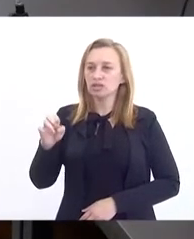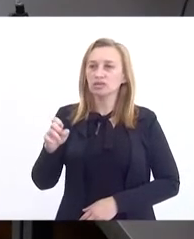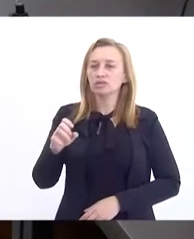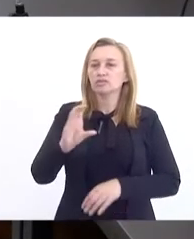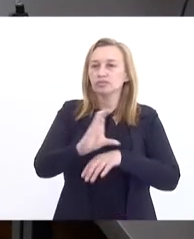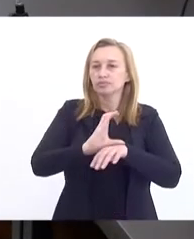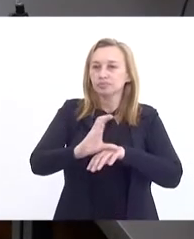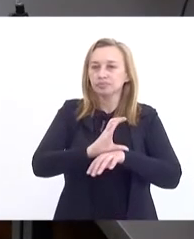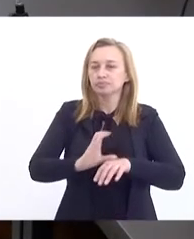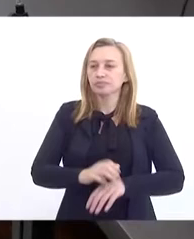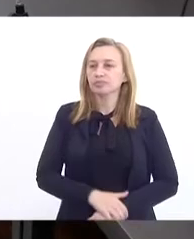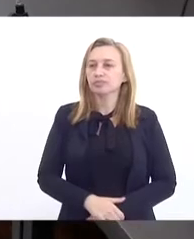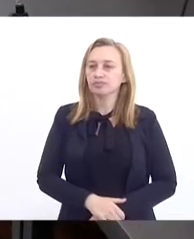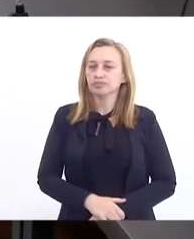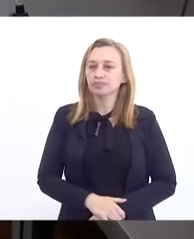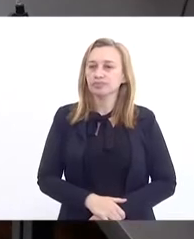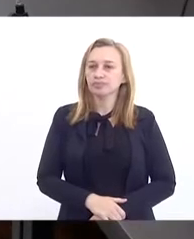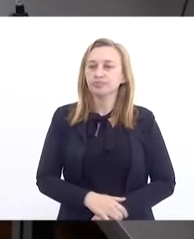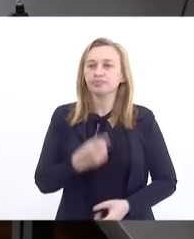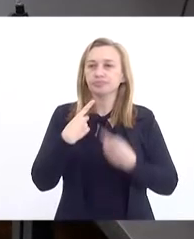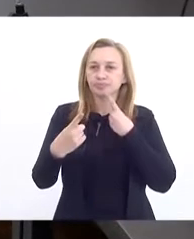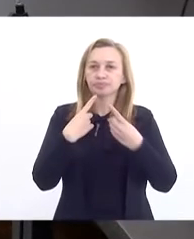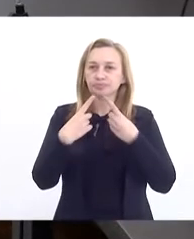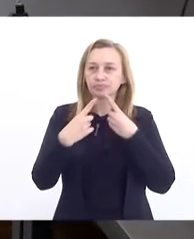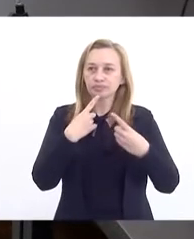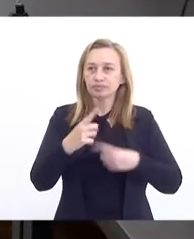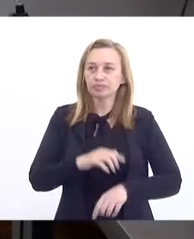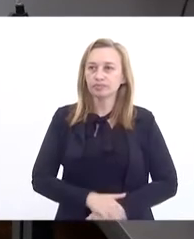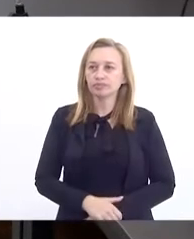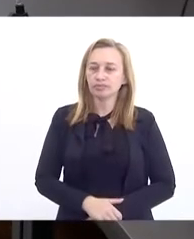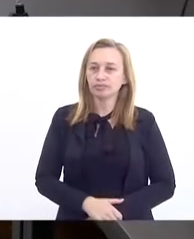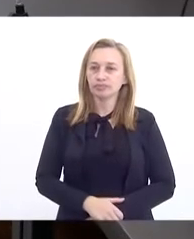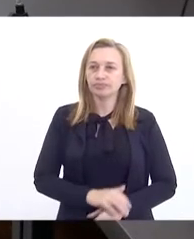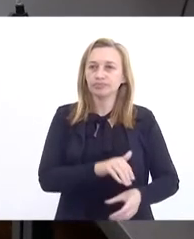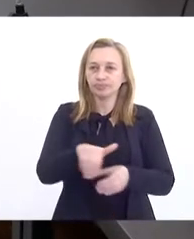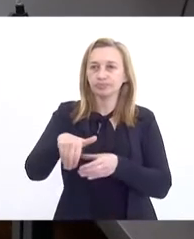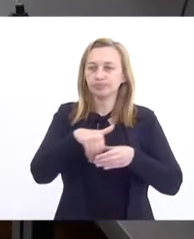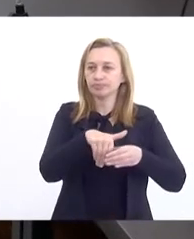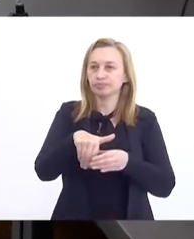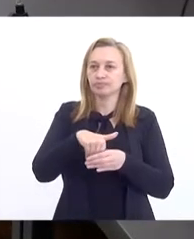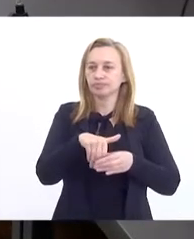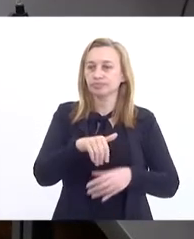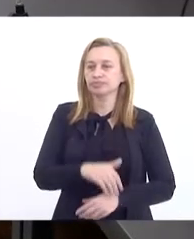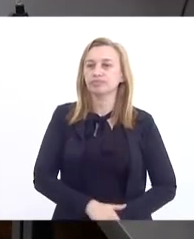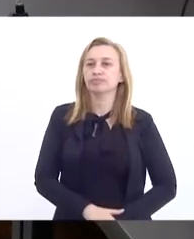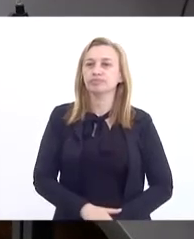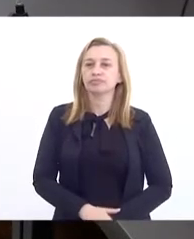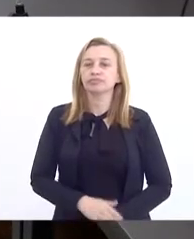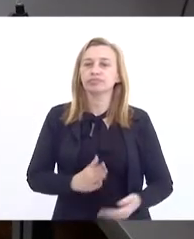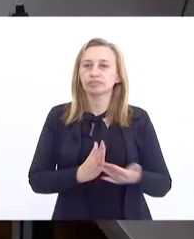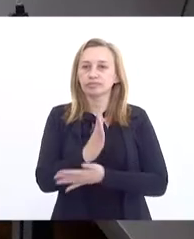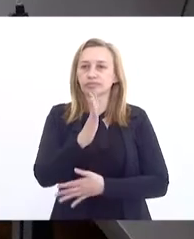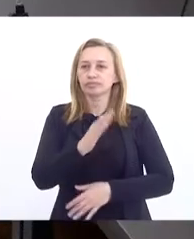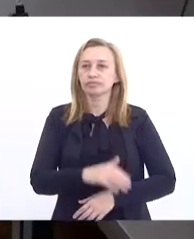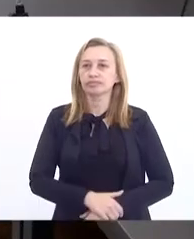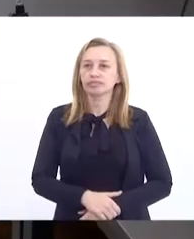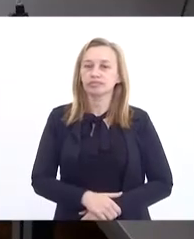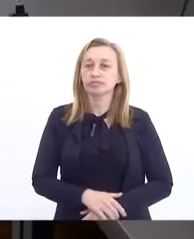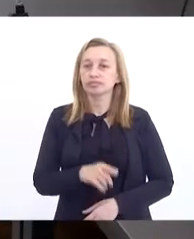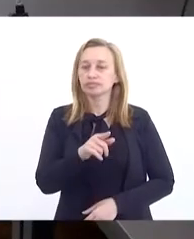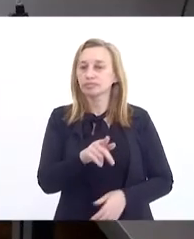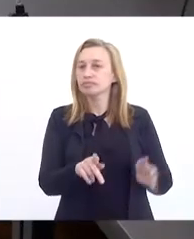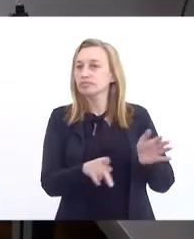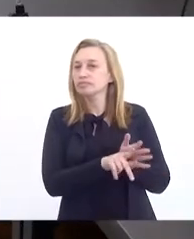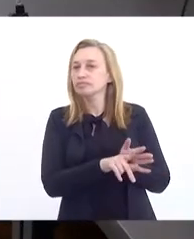constitucionalidade. Em discussão? Em votação? Aprovado. Se esse projeto